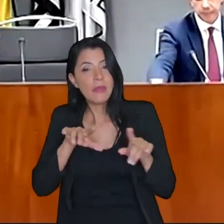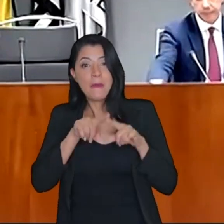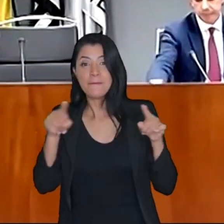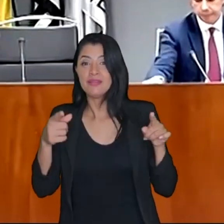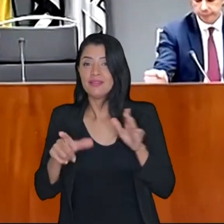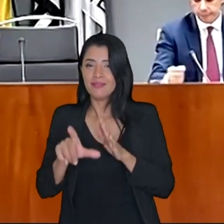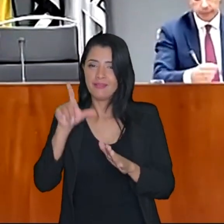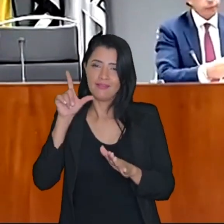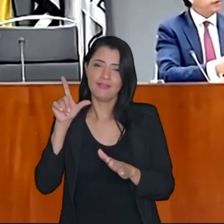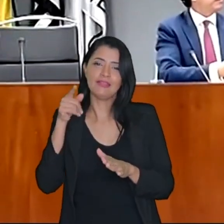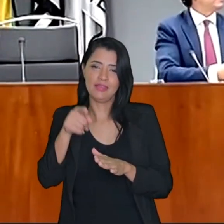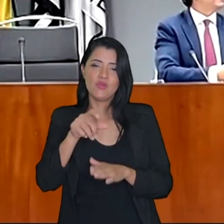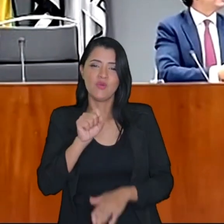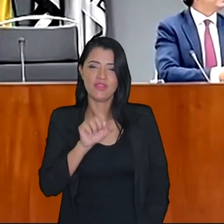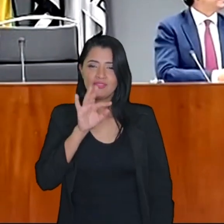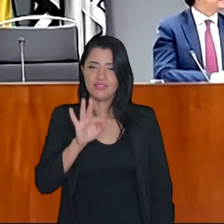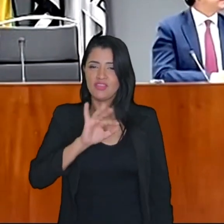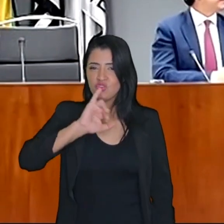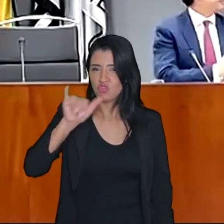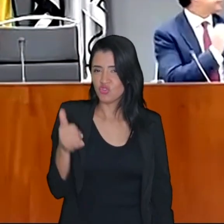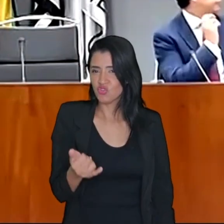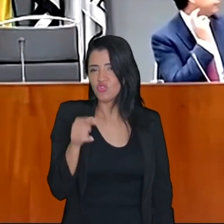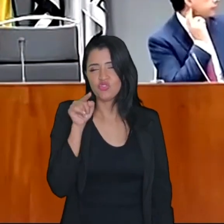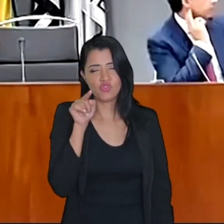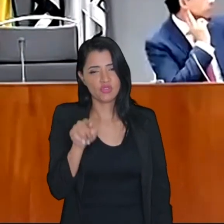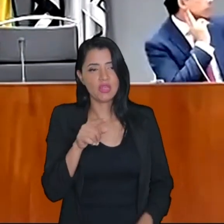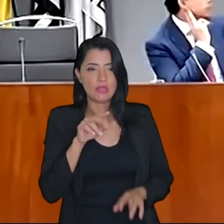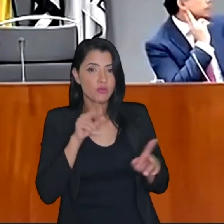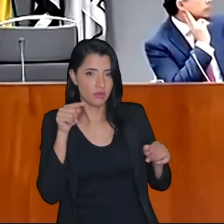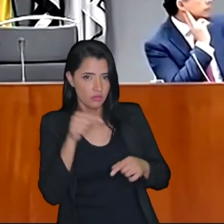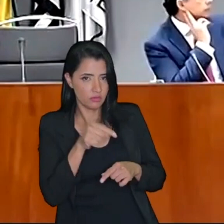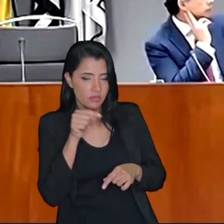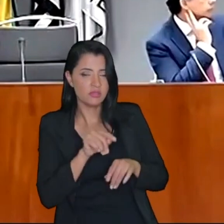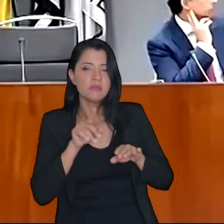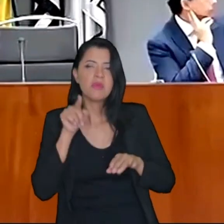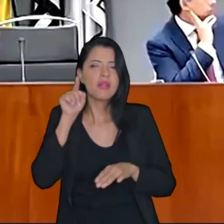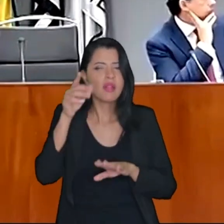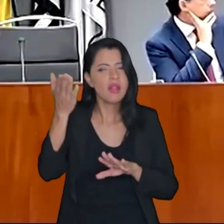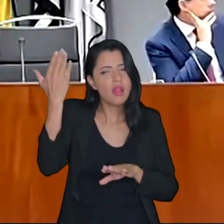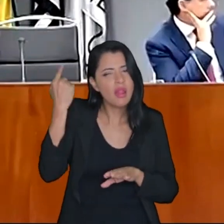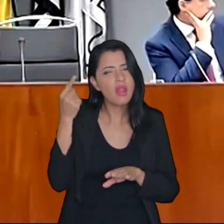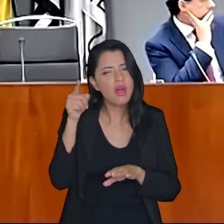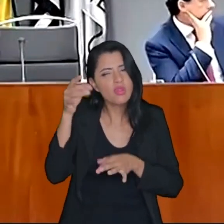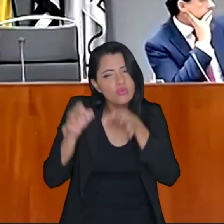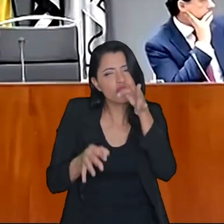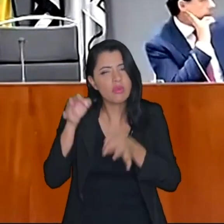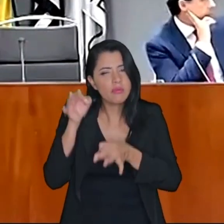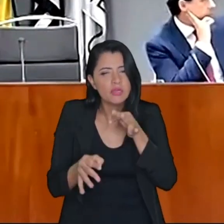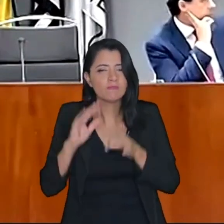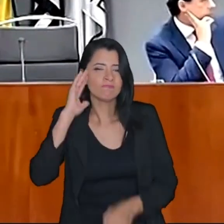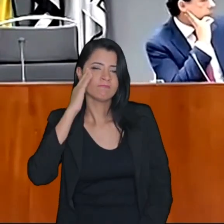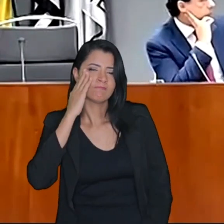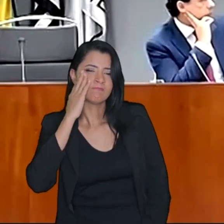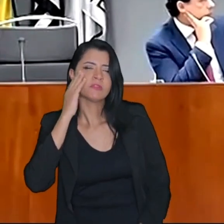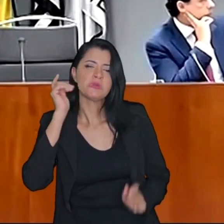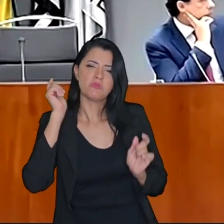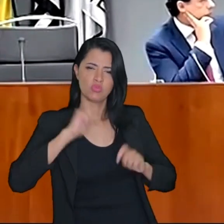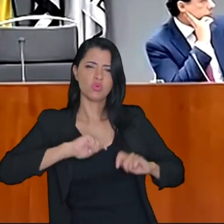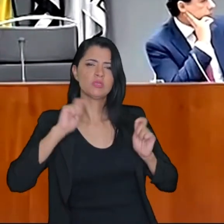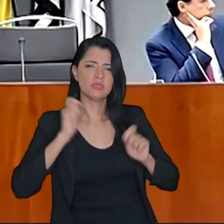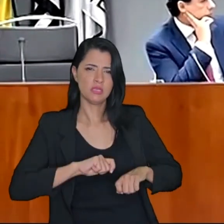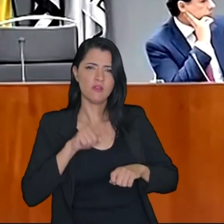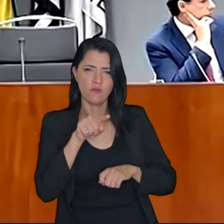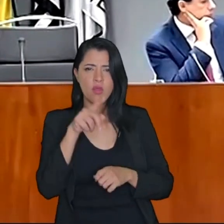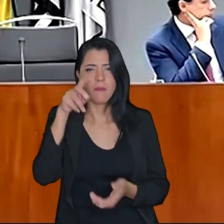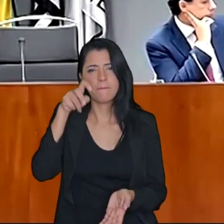eram anteriores e o STJ, naquela oportunidade, não é esse caso aqui, mas naquela oportunidade entendeu possível